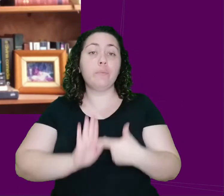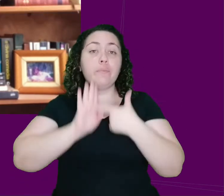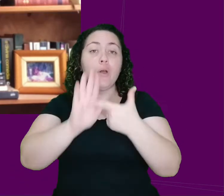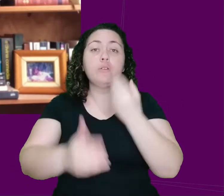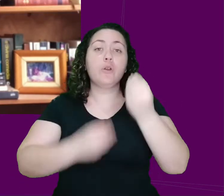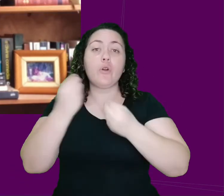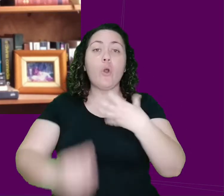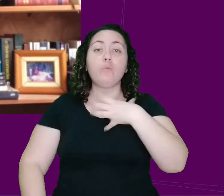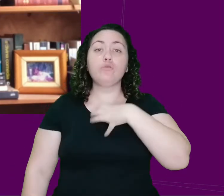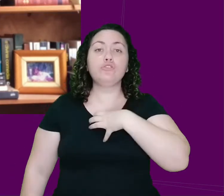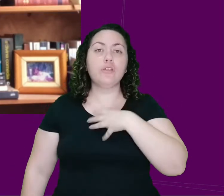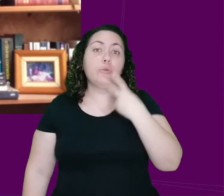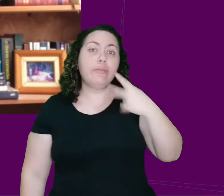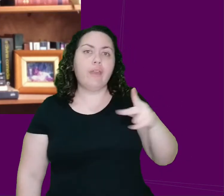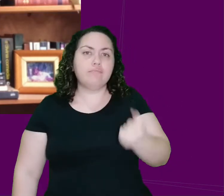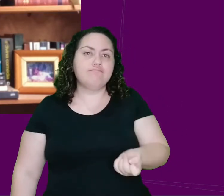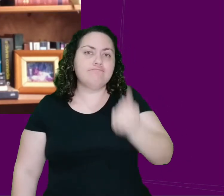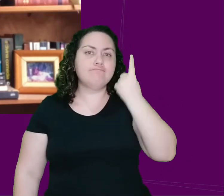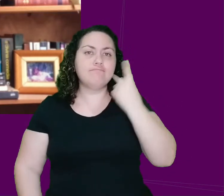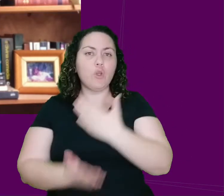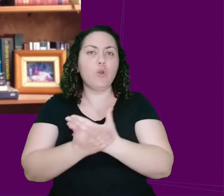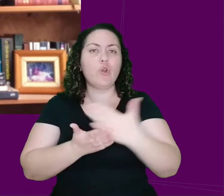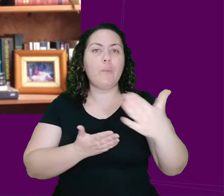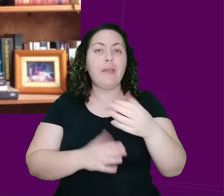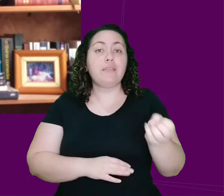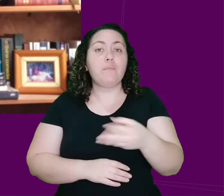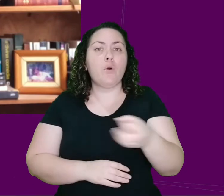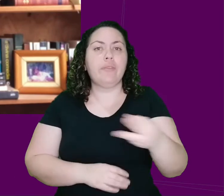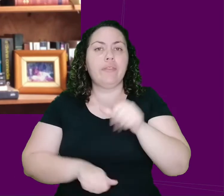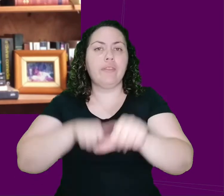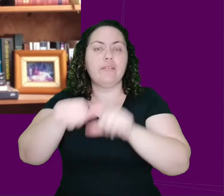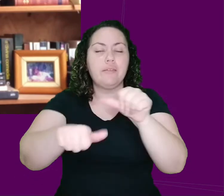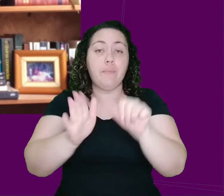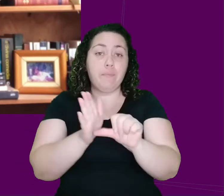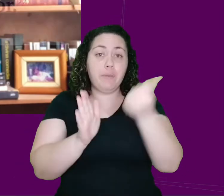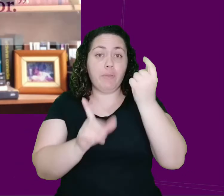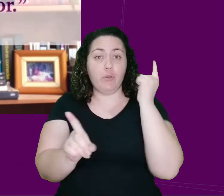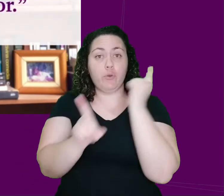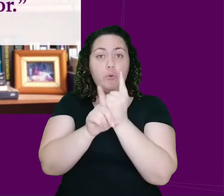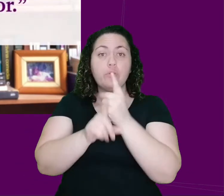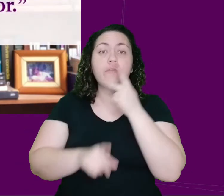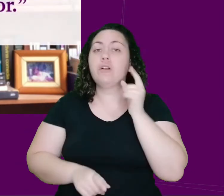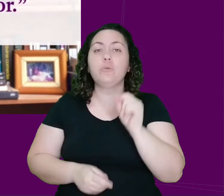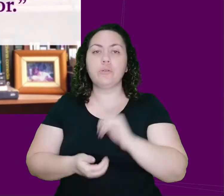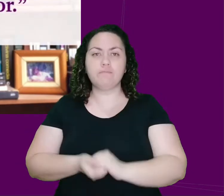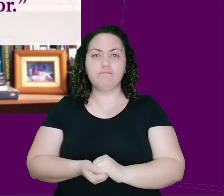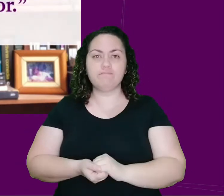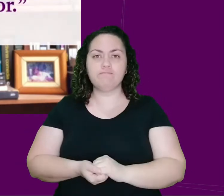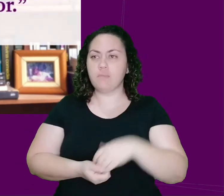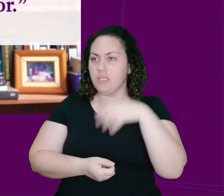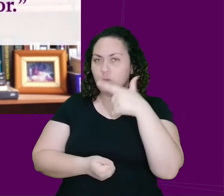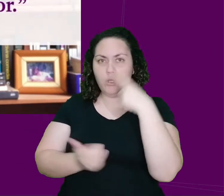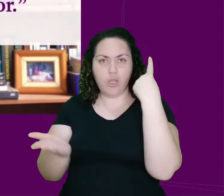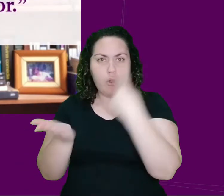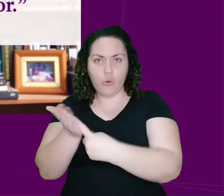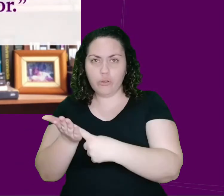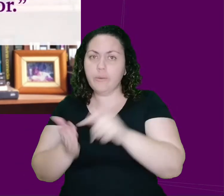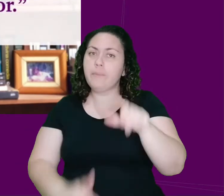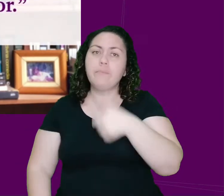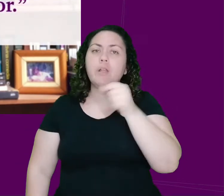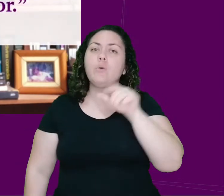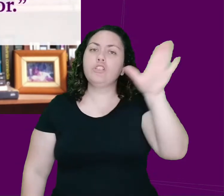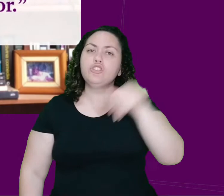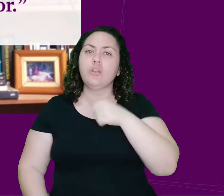peculiar forma de modernização. Na primeira vez em que se encontram, ele fala: não sendo possível acordo, era melhor